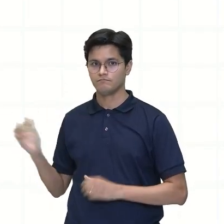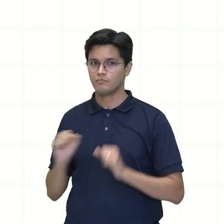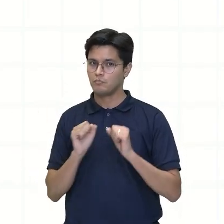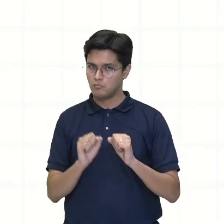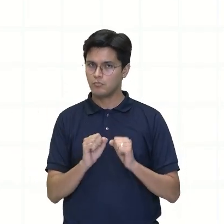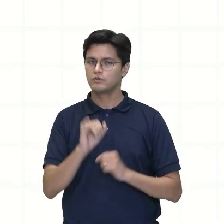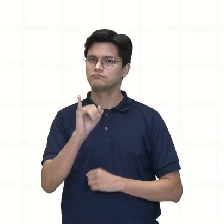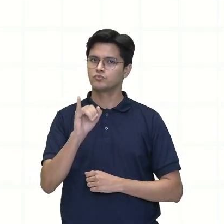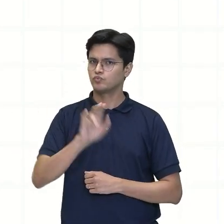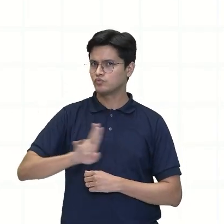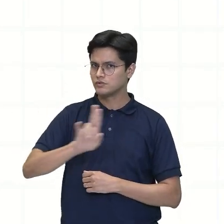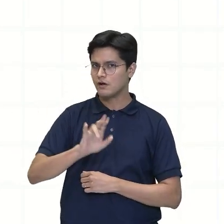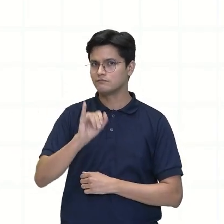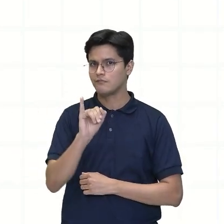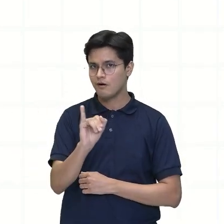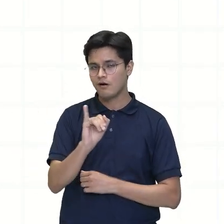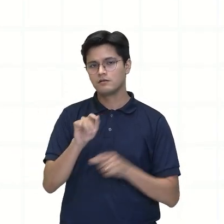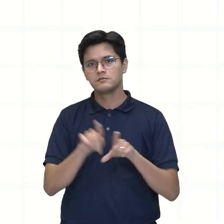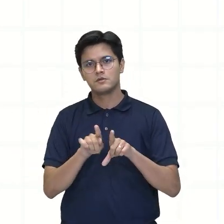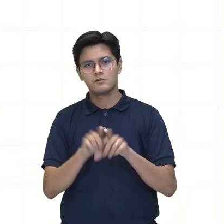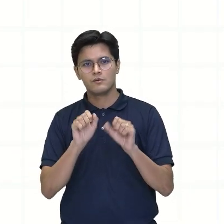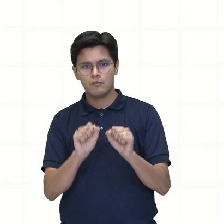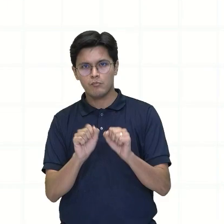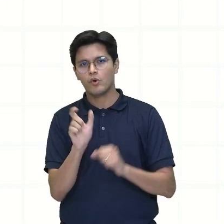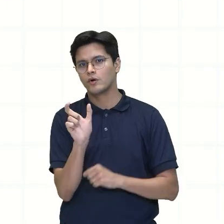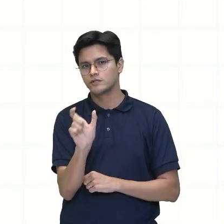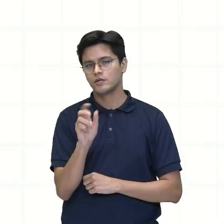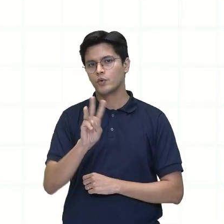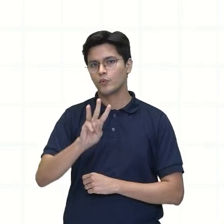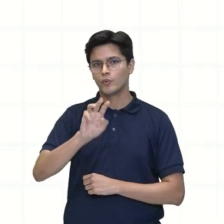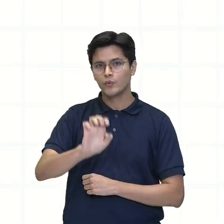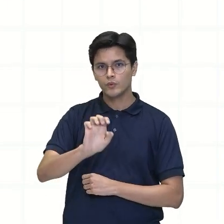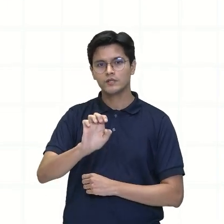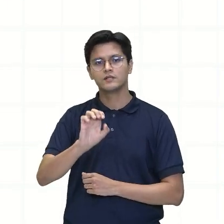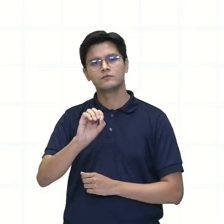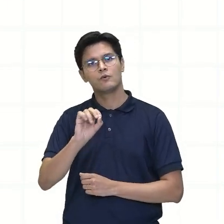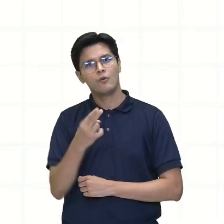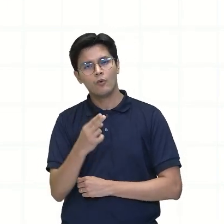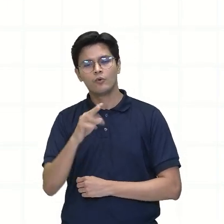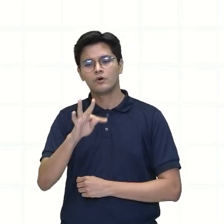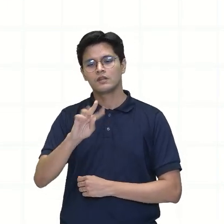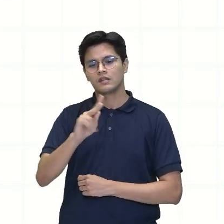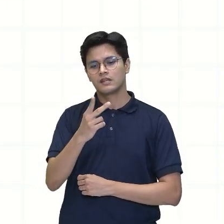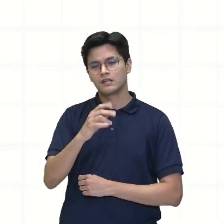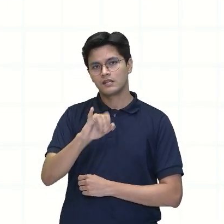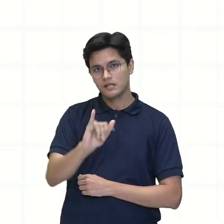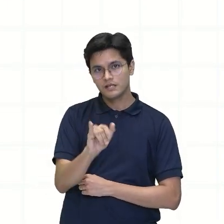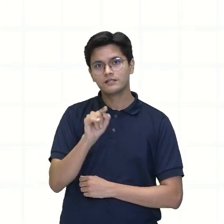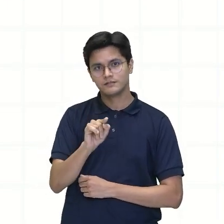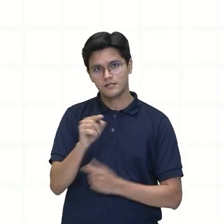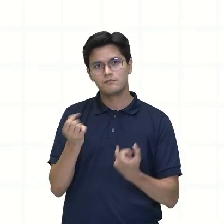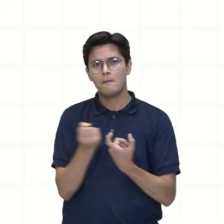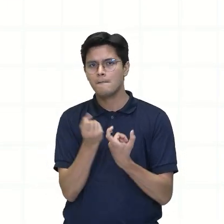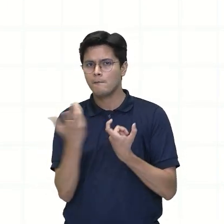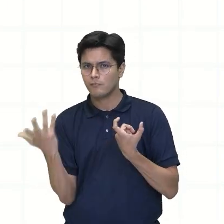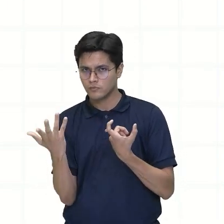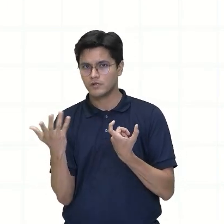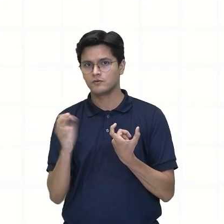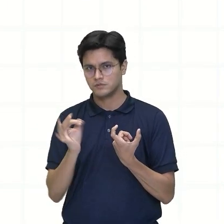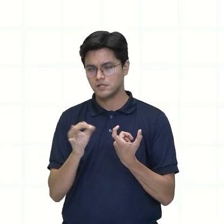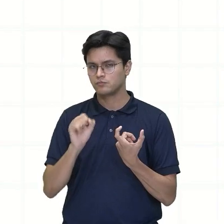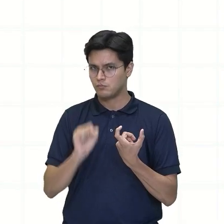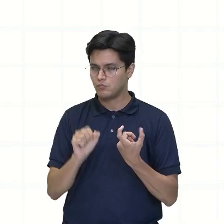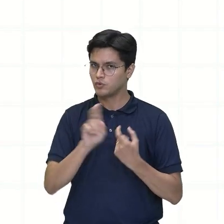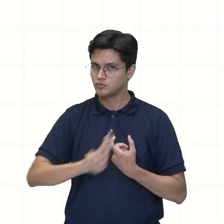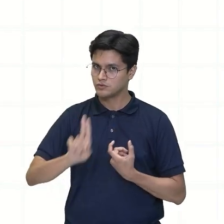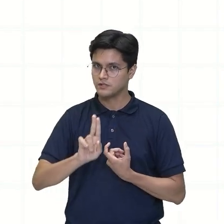books, they have books, tá? Tudo que estiver no plural. O I é exceção, tá? Ok? Ele